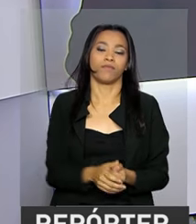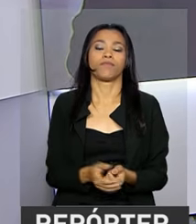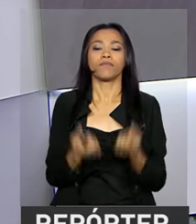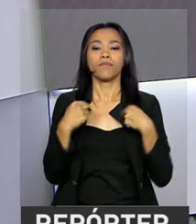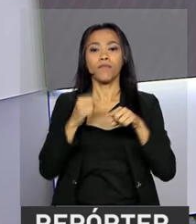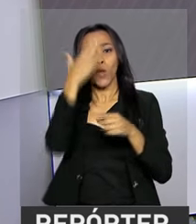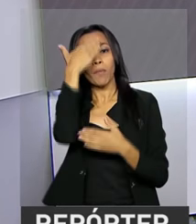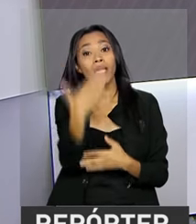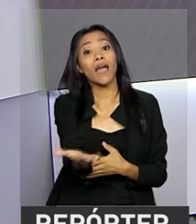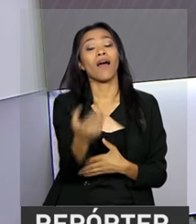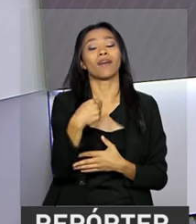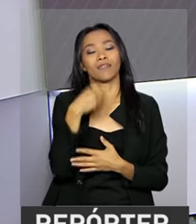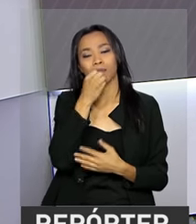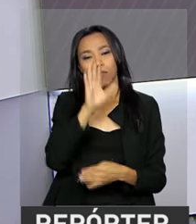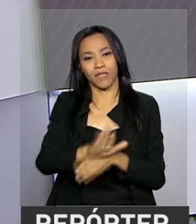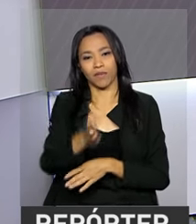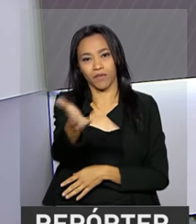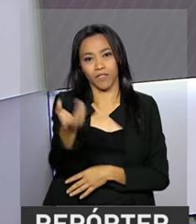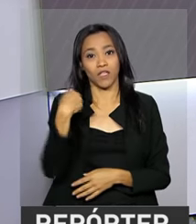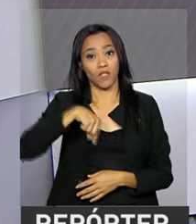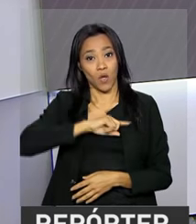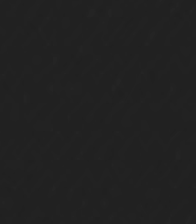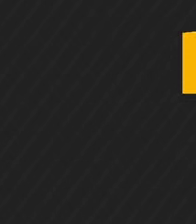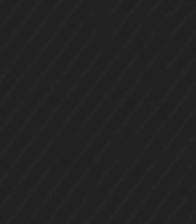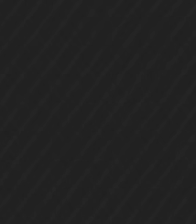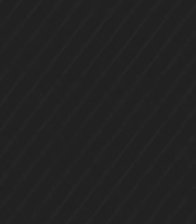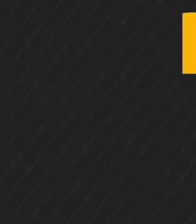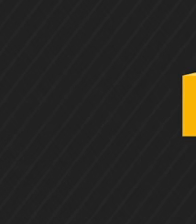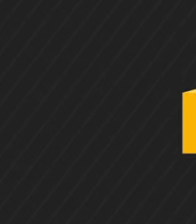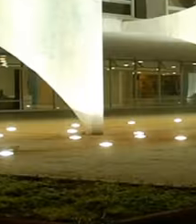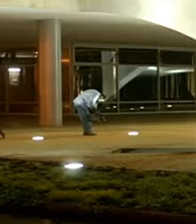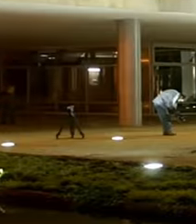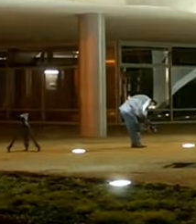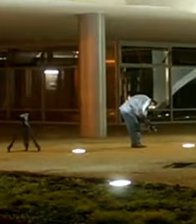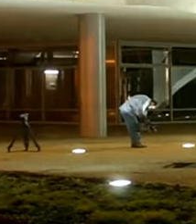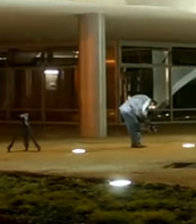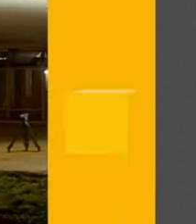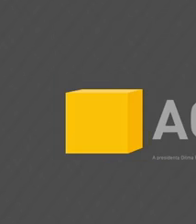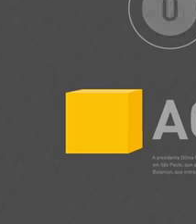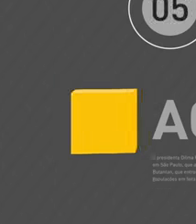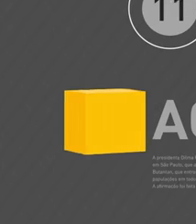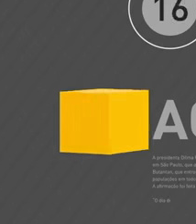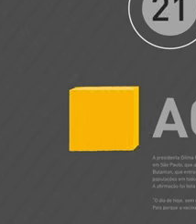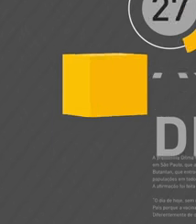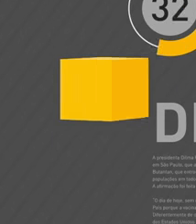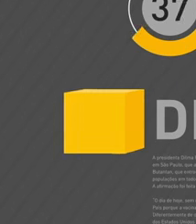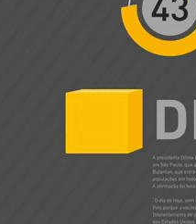pelas suas informações. Boa tarde para você e nós ficamos por aqui.